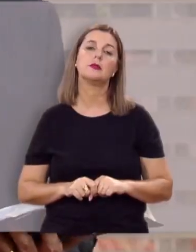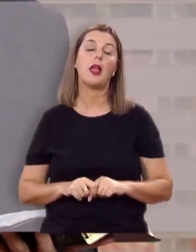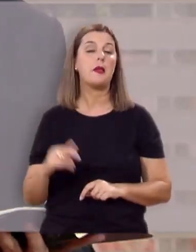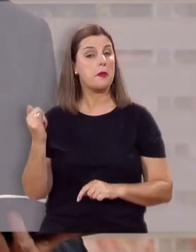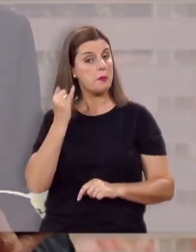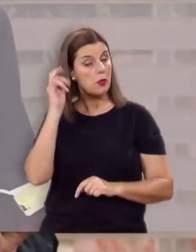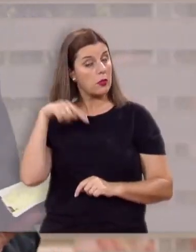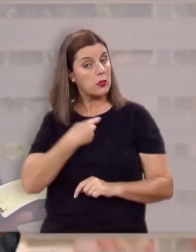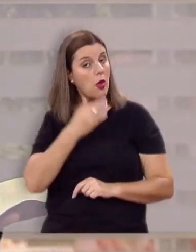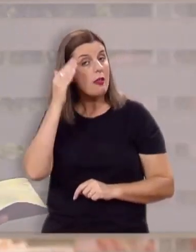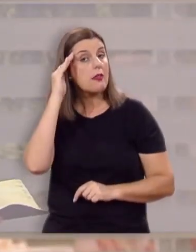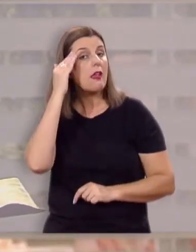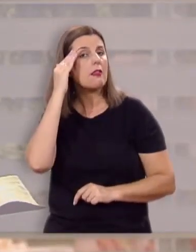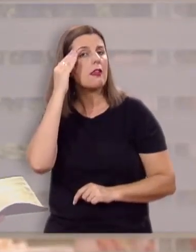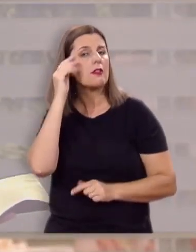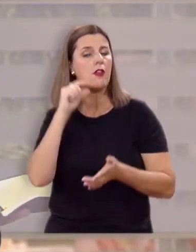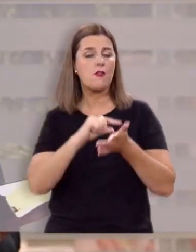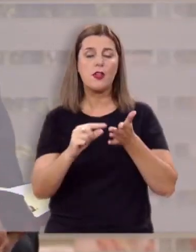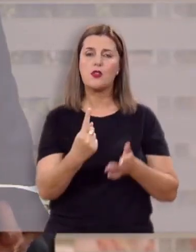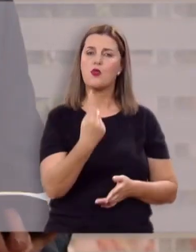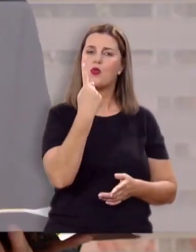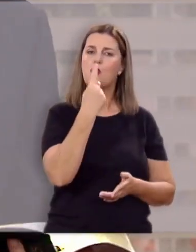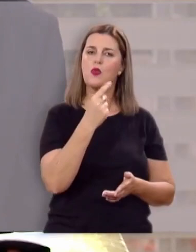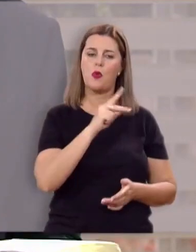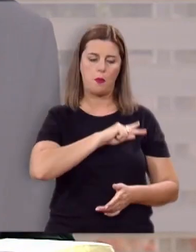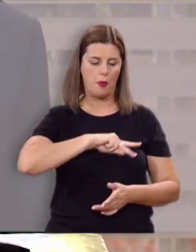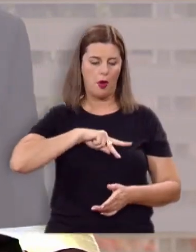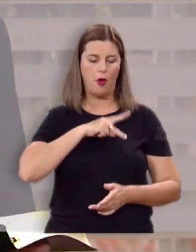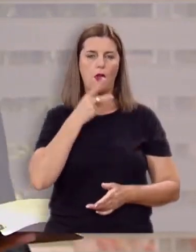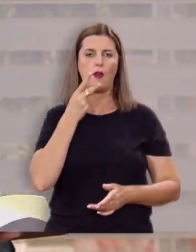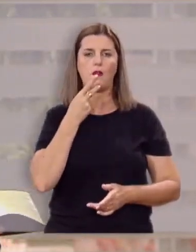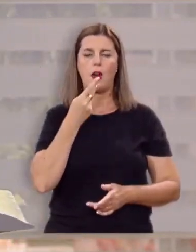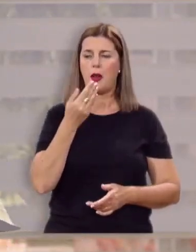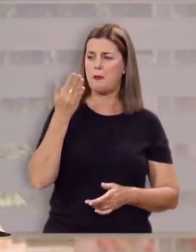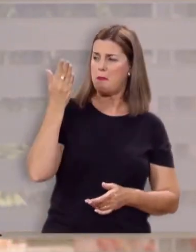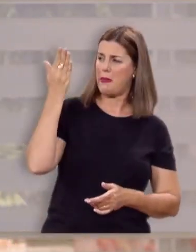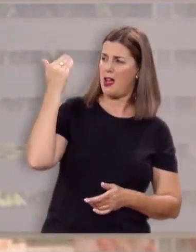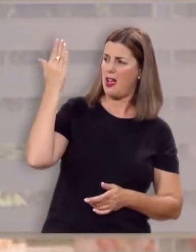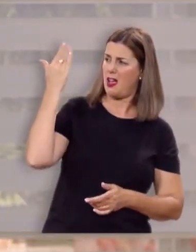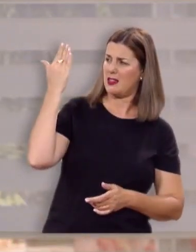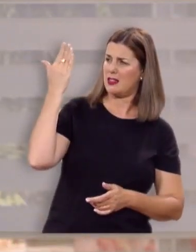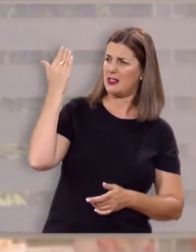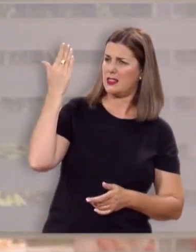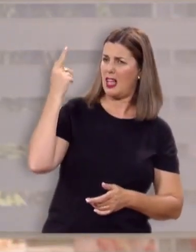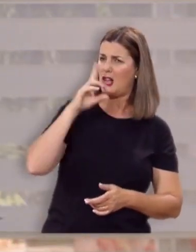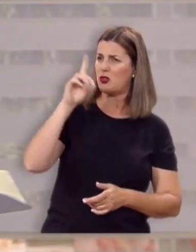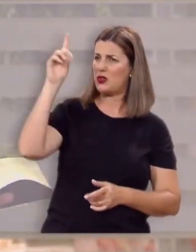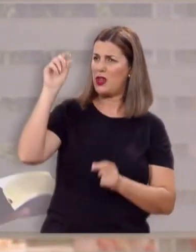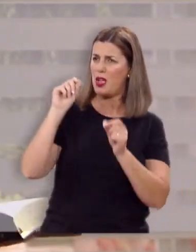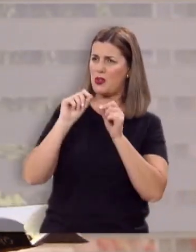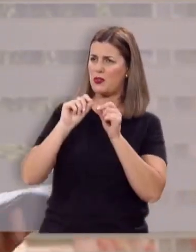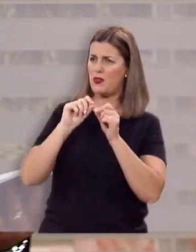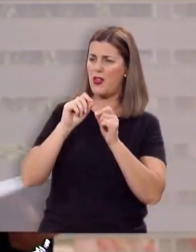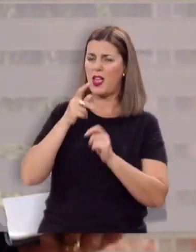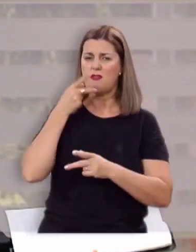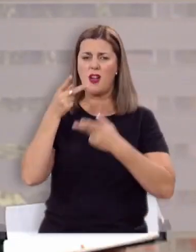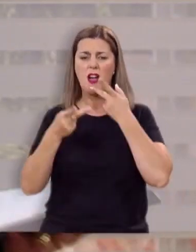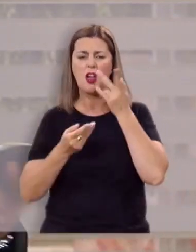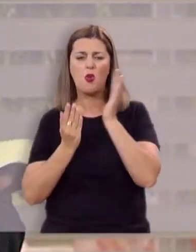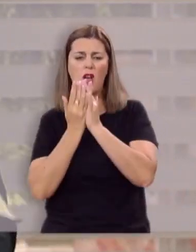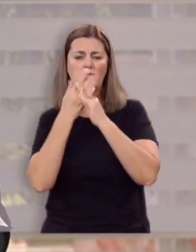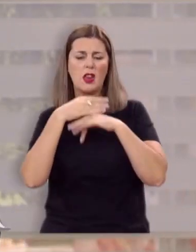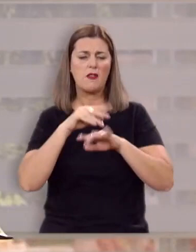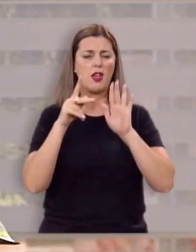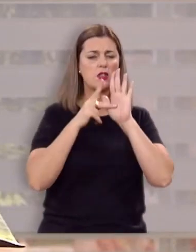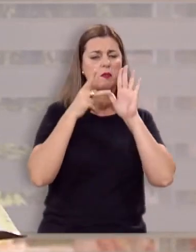muito importante entender que no versículo 1, Paulo diz assim: havendo Deus outrora falado muitas vezes, de muitas maneiras aos pais